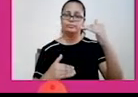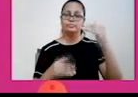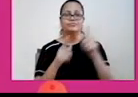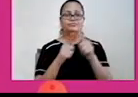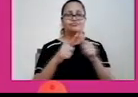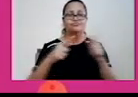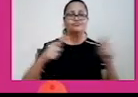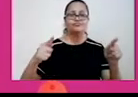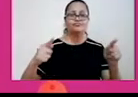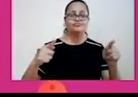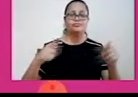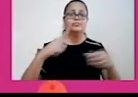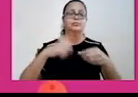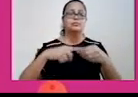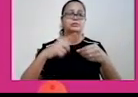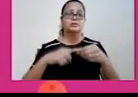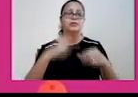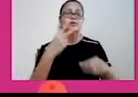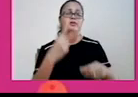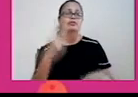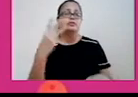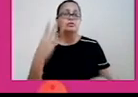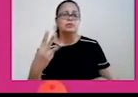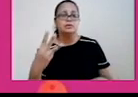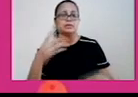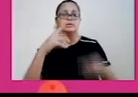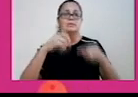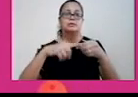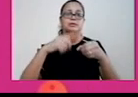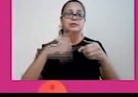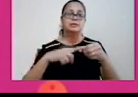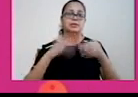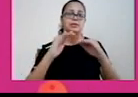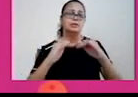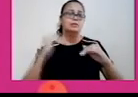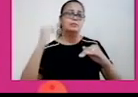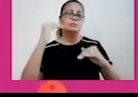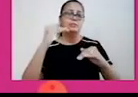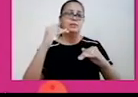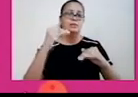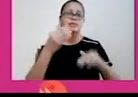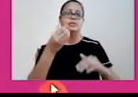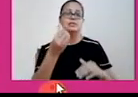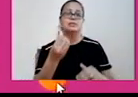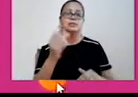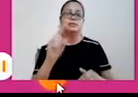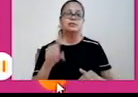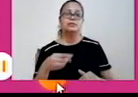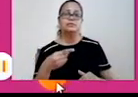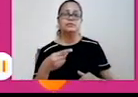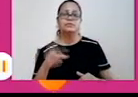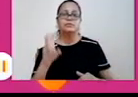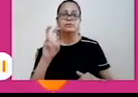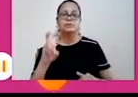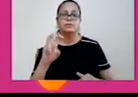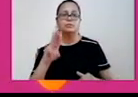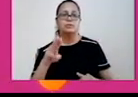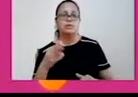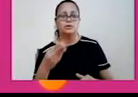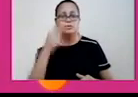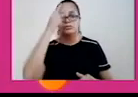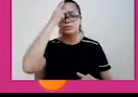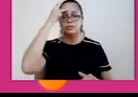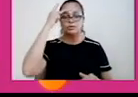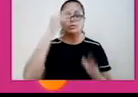que são essas 23 aqui, que estão acima de 6,5 milhões de habitantes, certo?